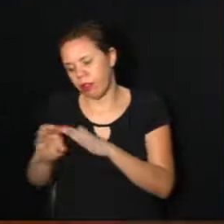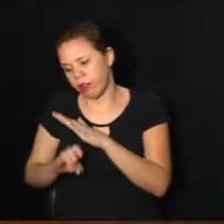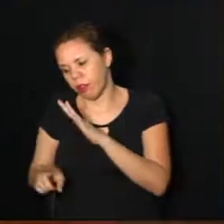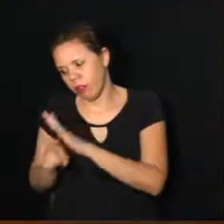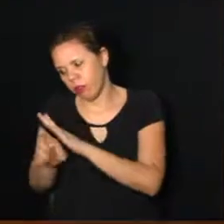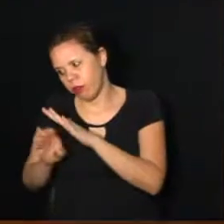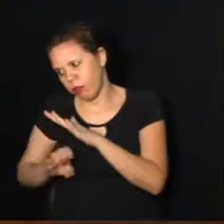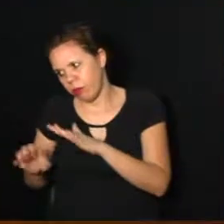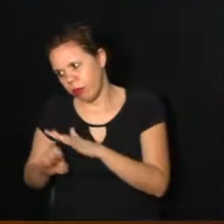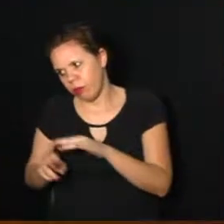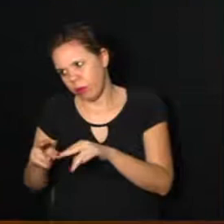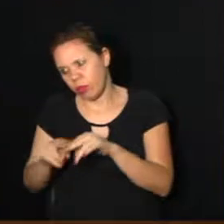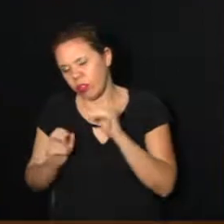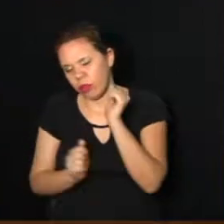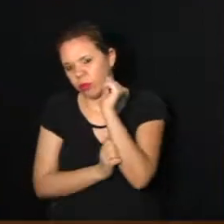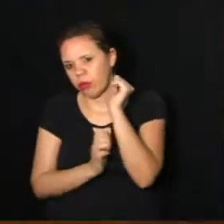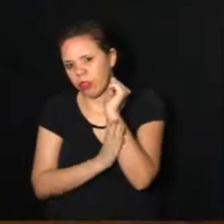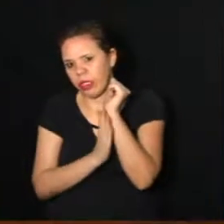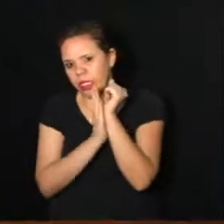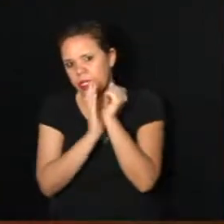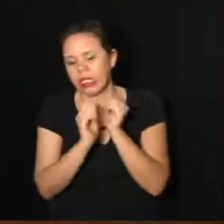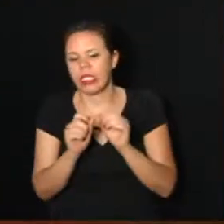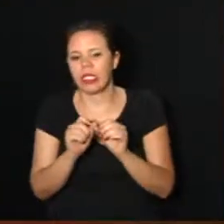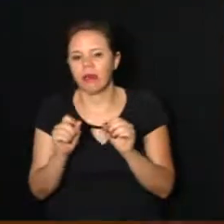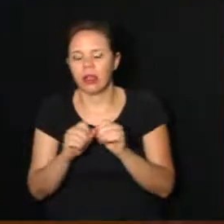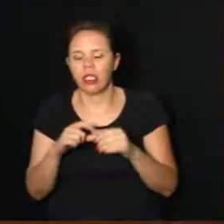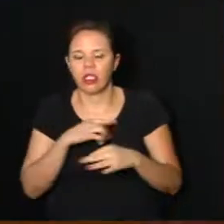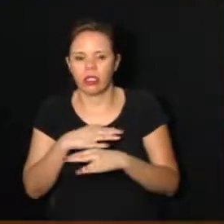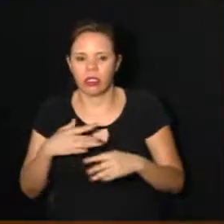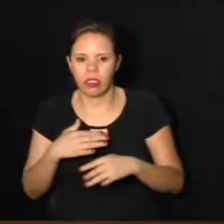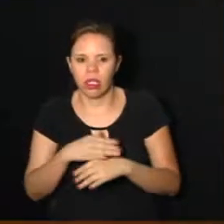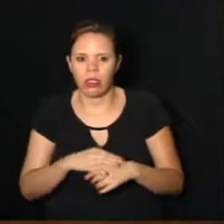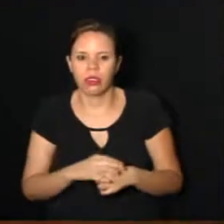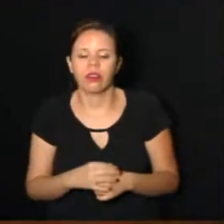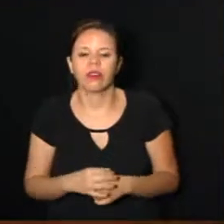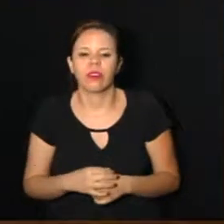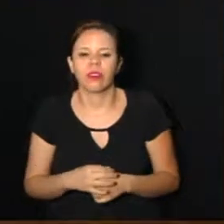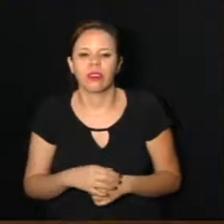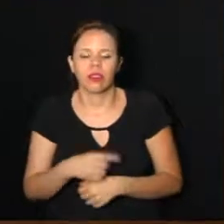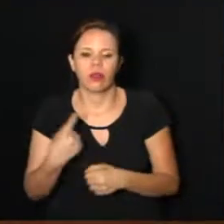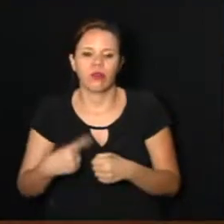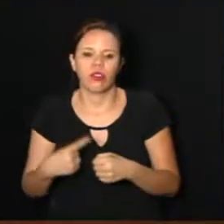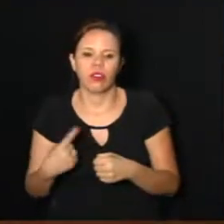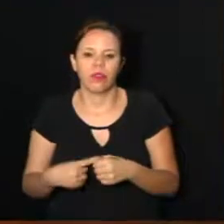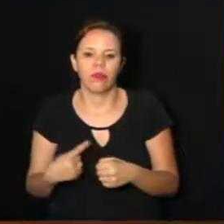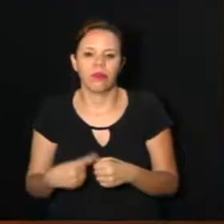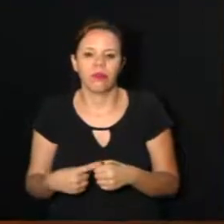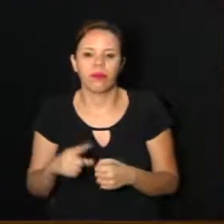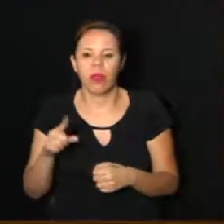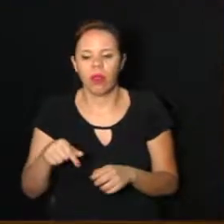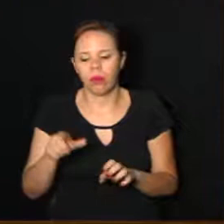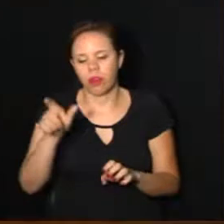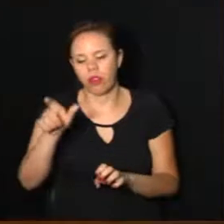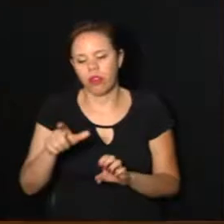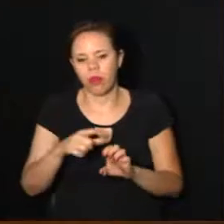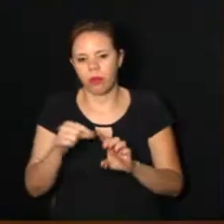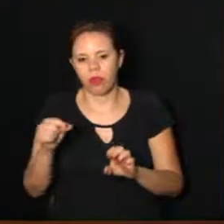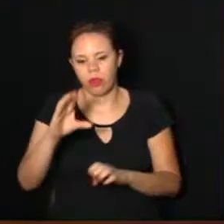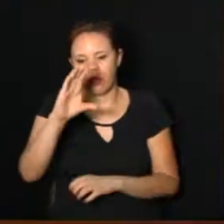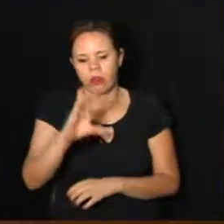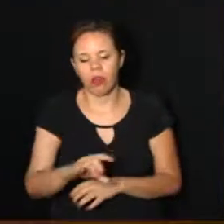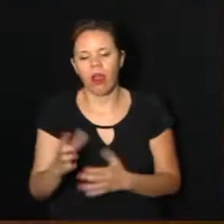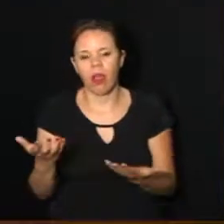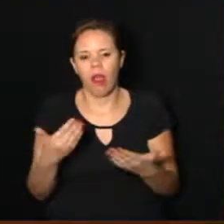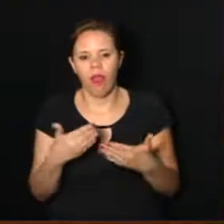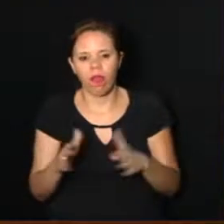do poder público, e nós vamos falar da nossa cidade, da burocracia do poder público municipal, às vezes aquele empreendedor, aquele cidadão que quer abrir o